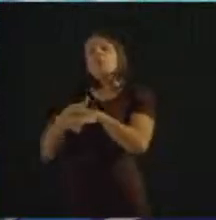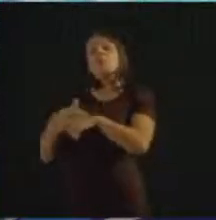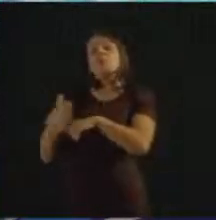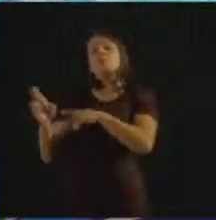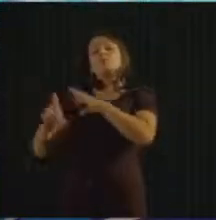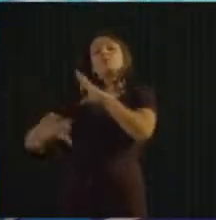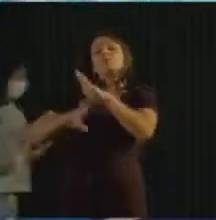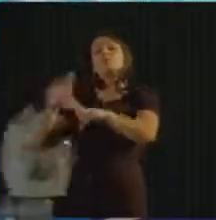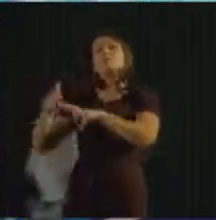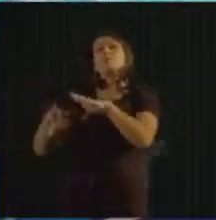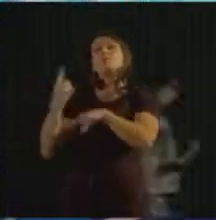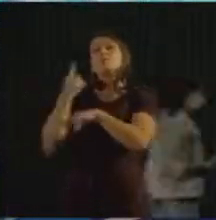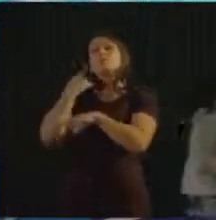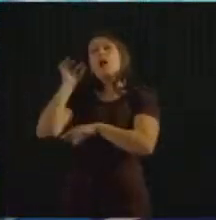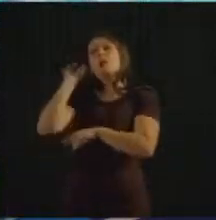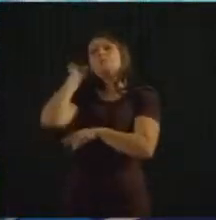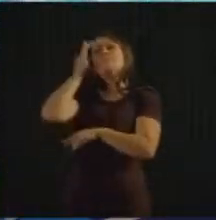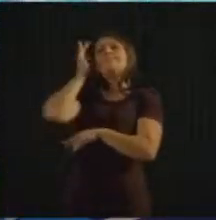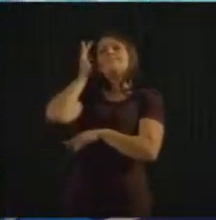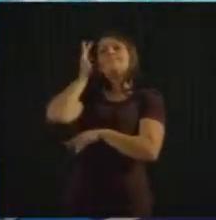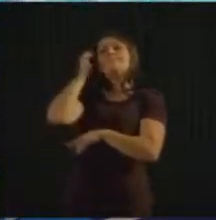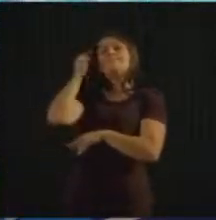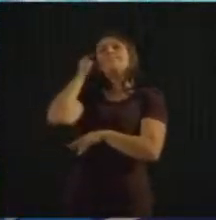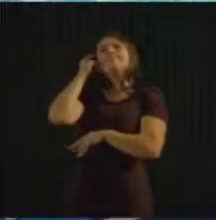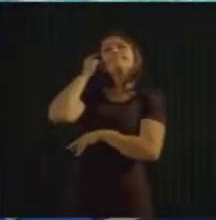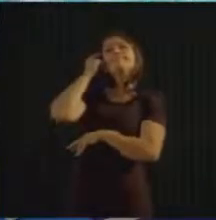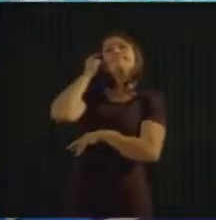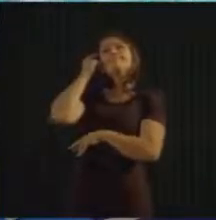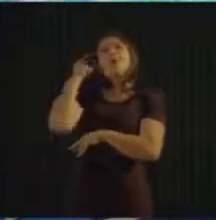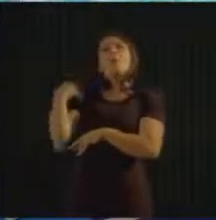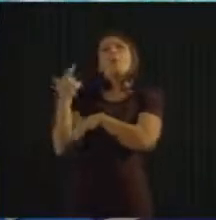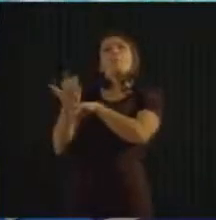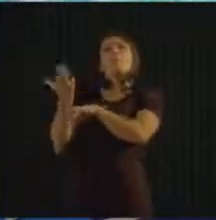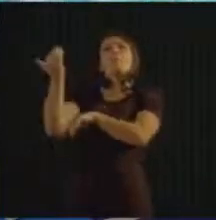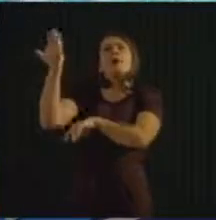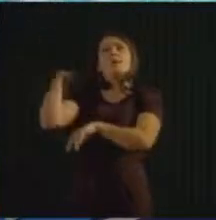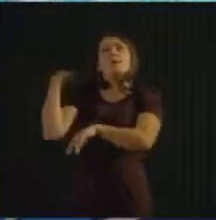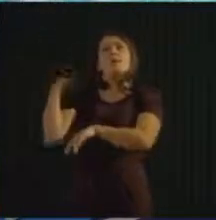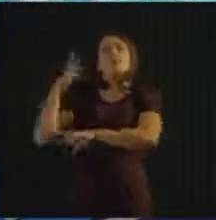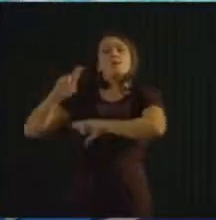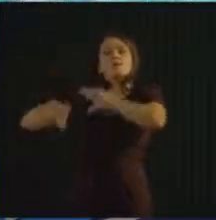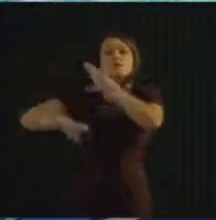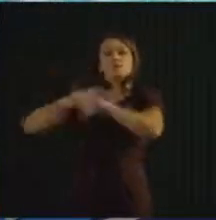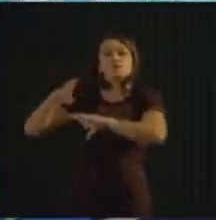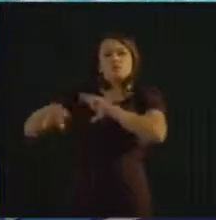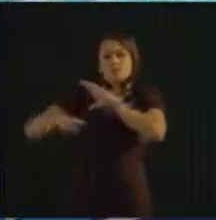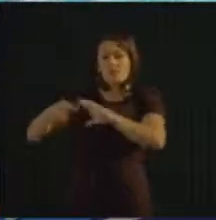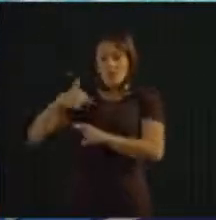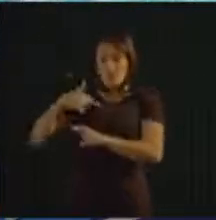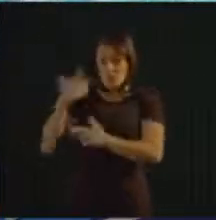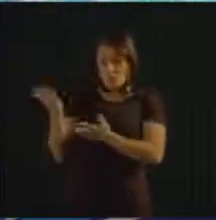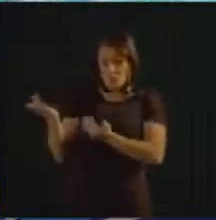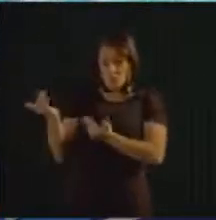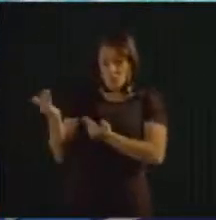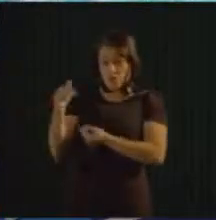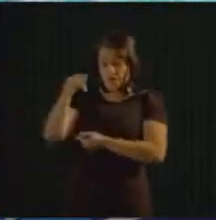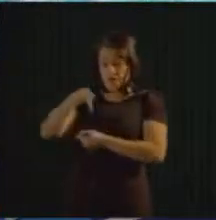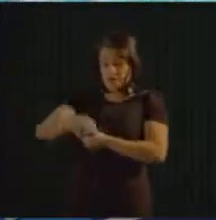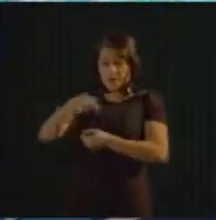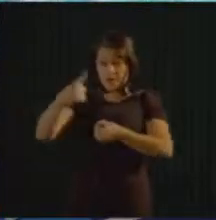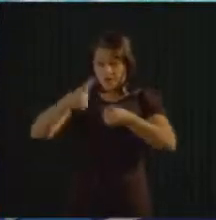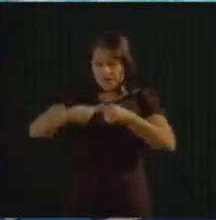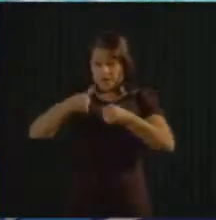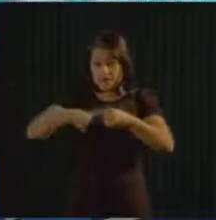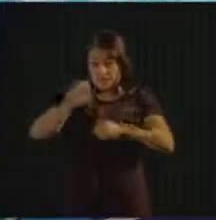que eu fui lembrar disso, quer dizer, sem intenção, eu fui um reciclador. Na nossa época, quando eu era garoto, aqui em